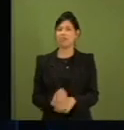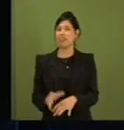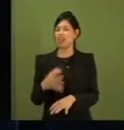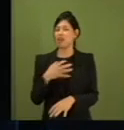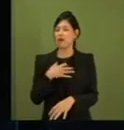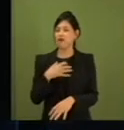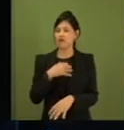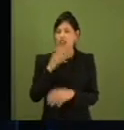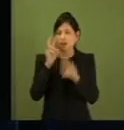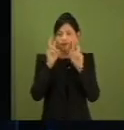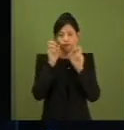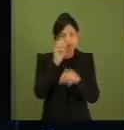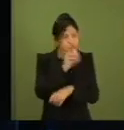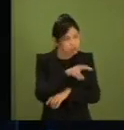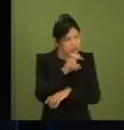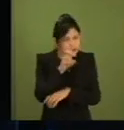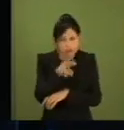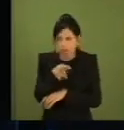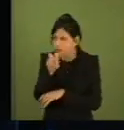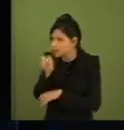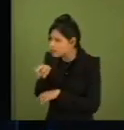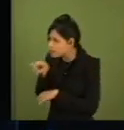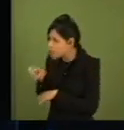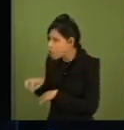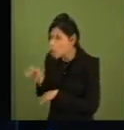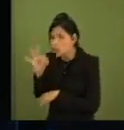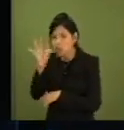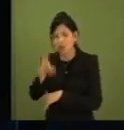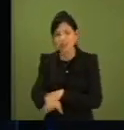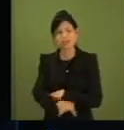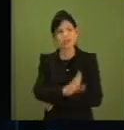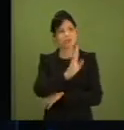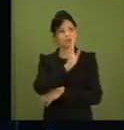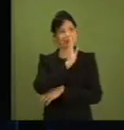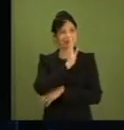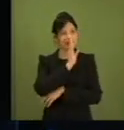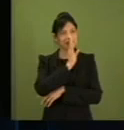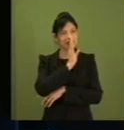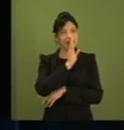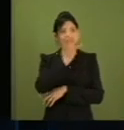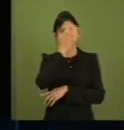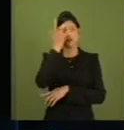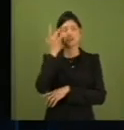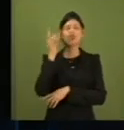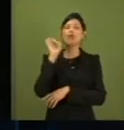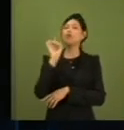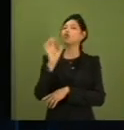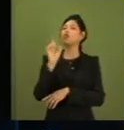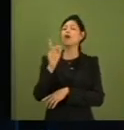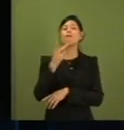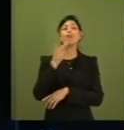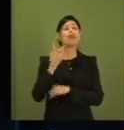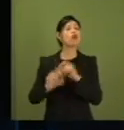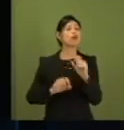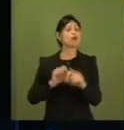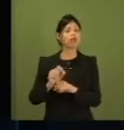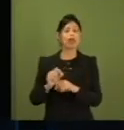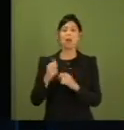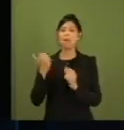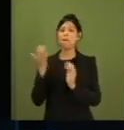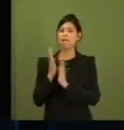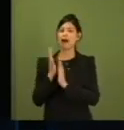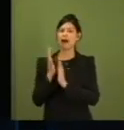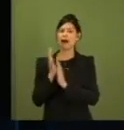possível, palmas, mas palmas não dava porque era uma situação de tristeza, né? De pessoas morrendo e cidades sendo destruídas. Então,